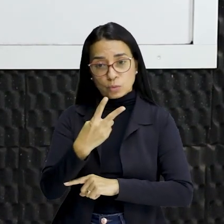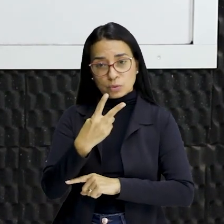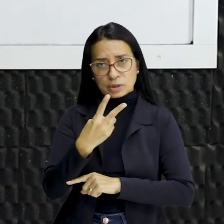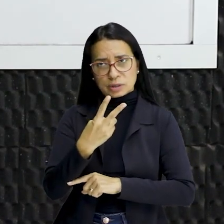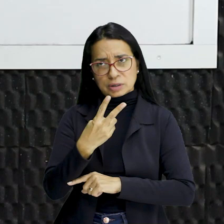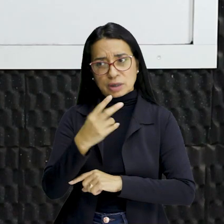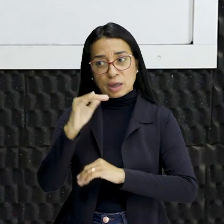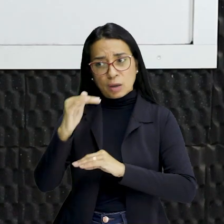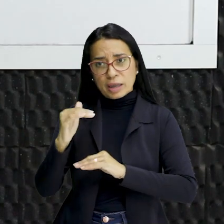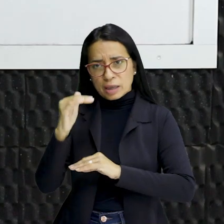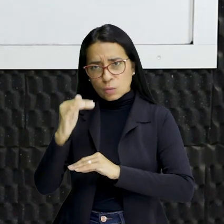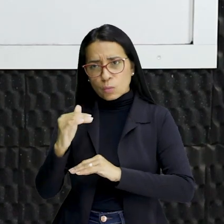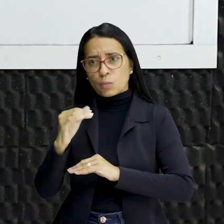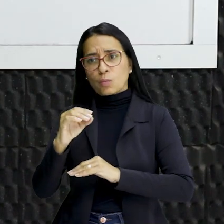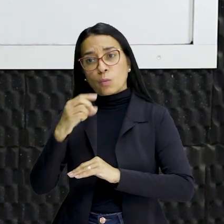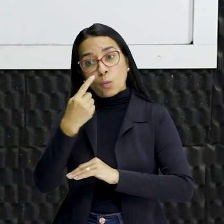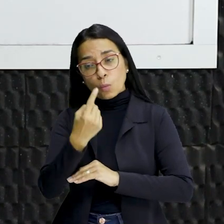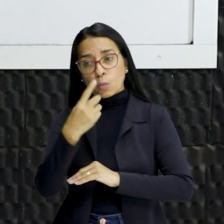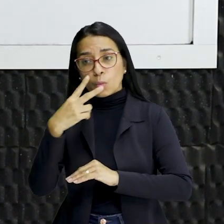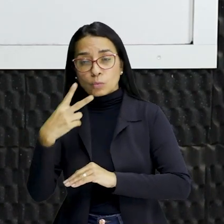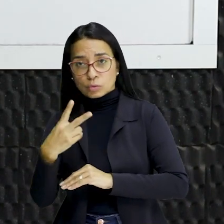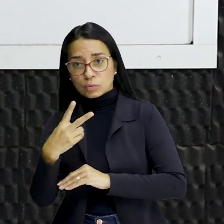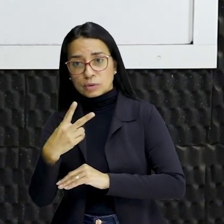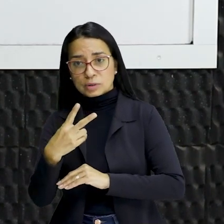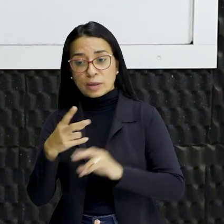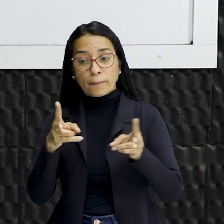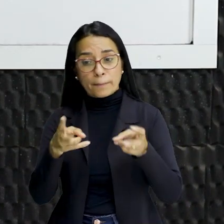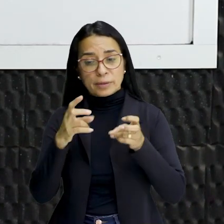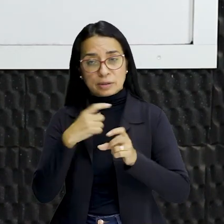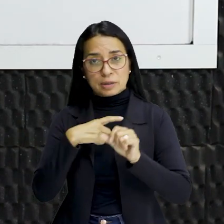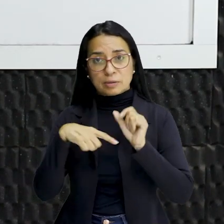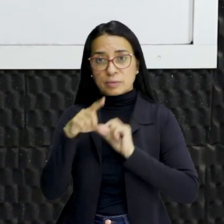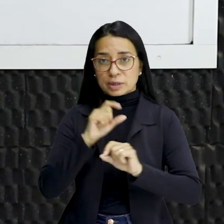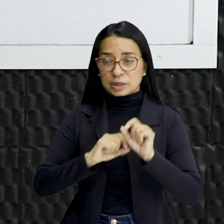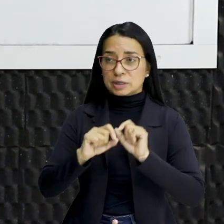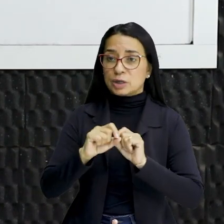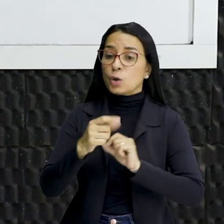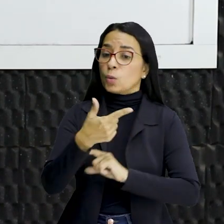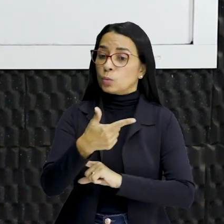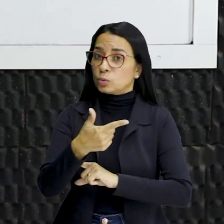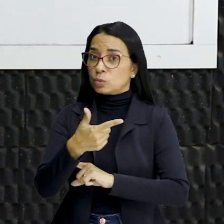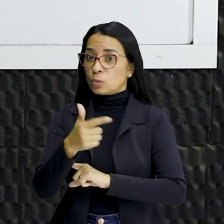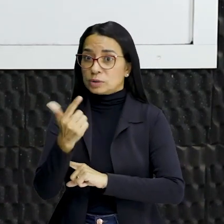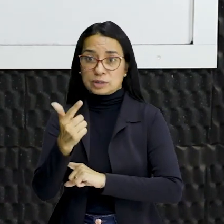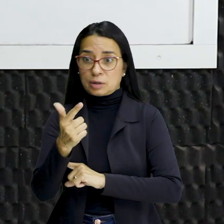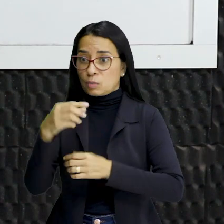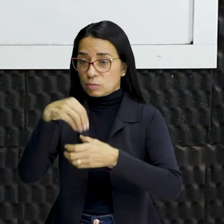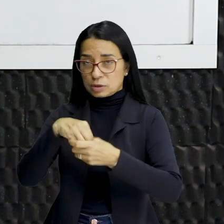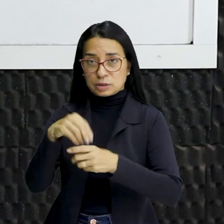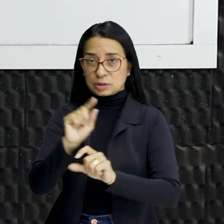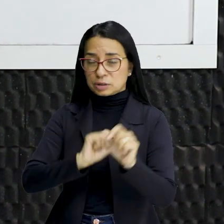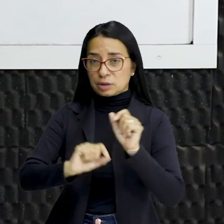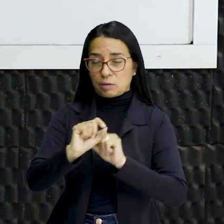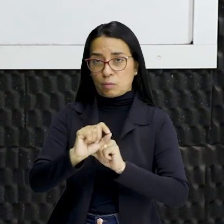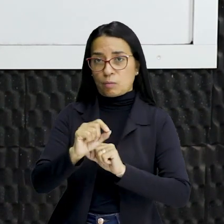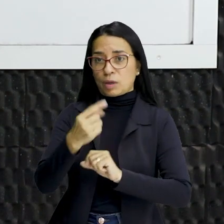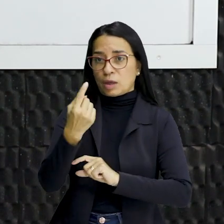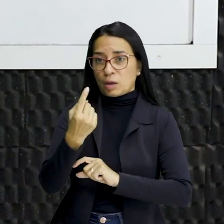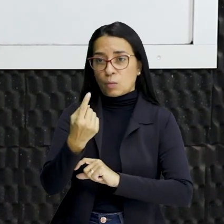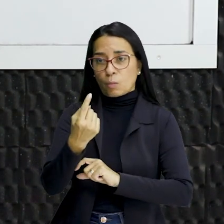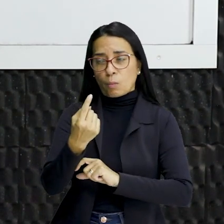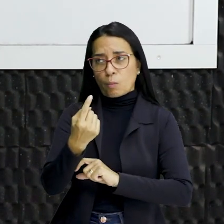entre num ou no dois ó perceba que esse intervalo aqui é um intervalo numérico ele tá aberto no dois o dois não entra